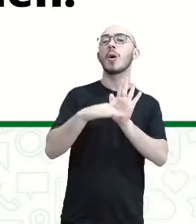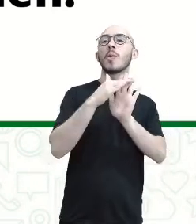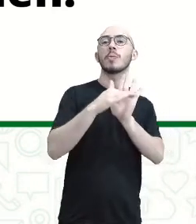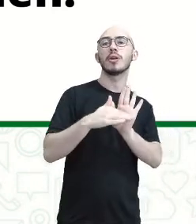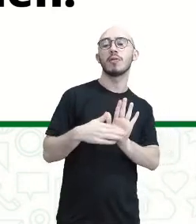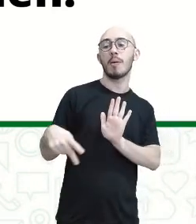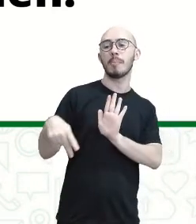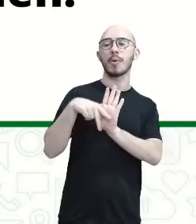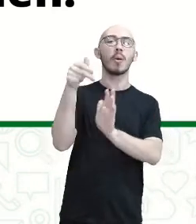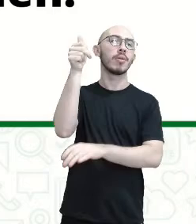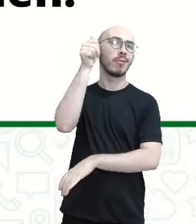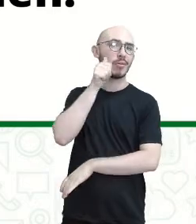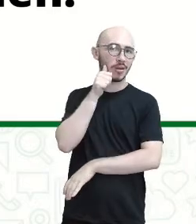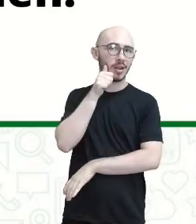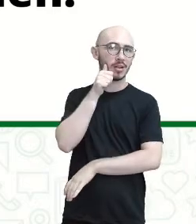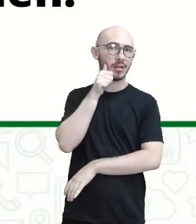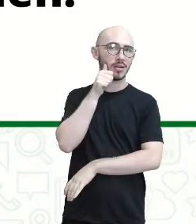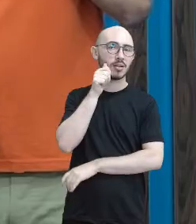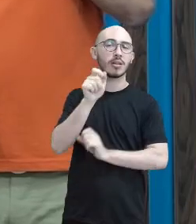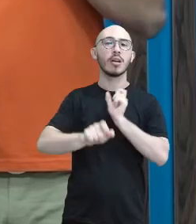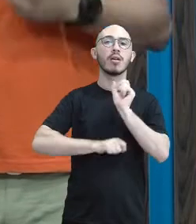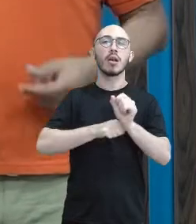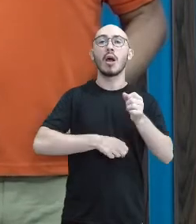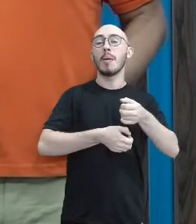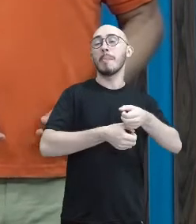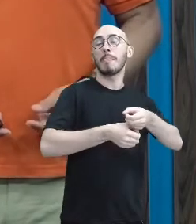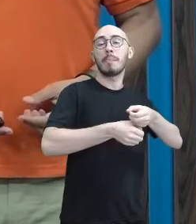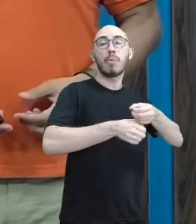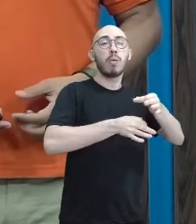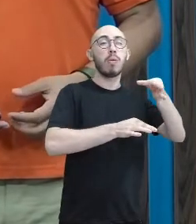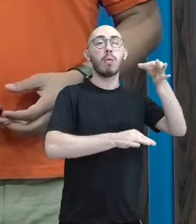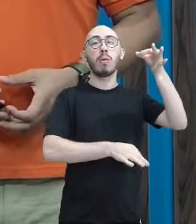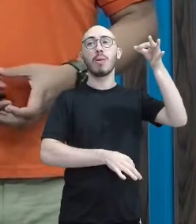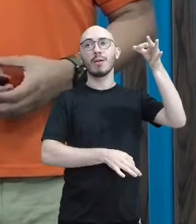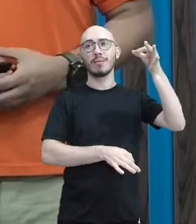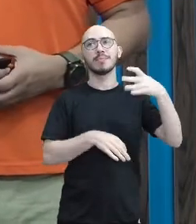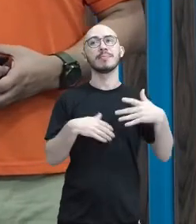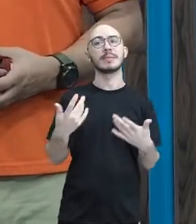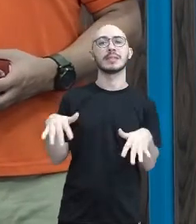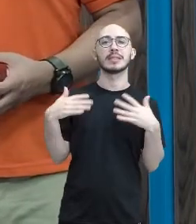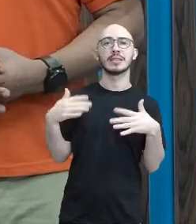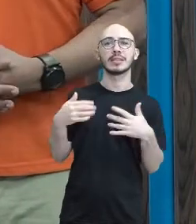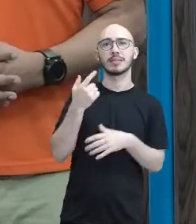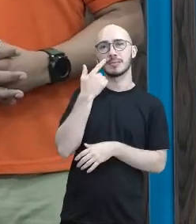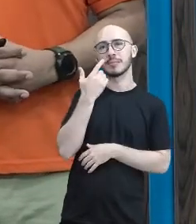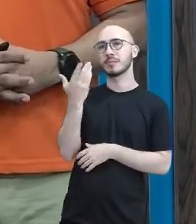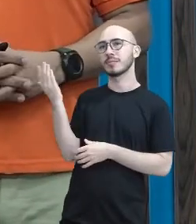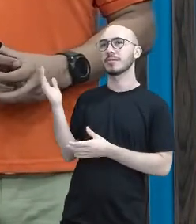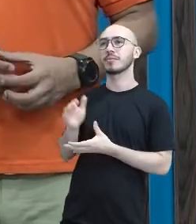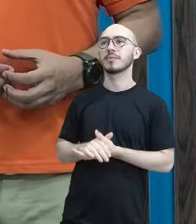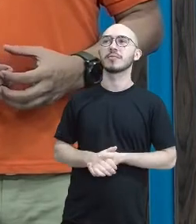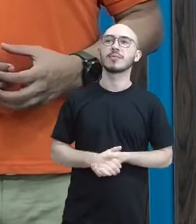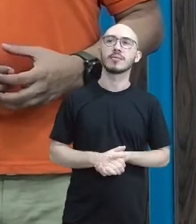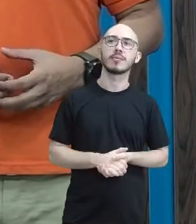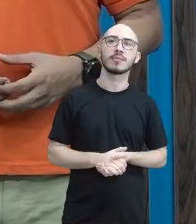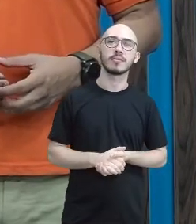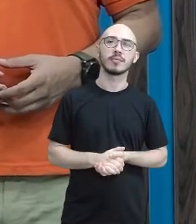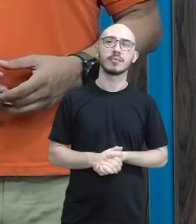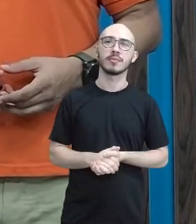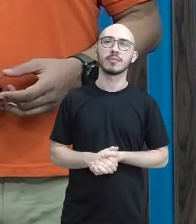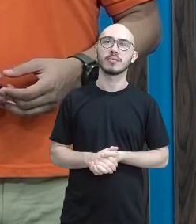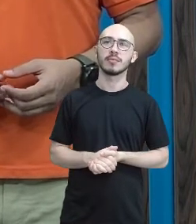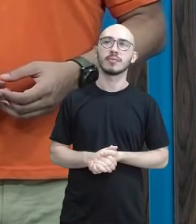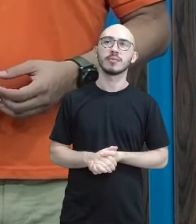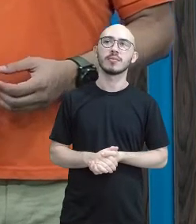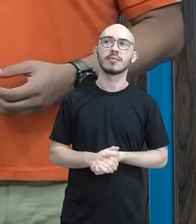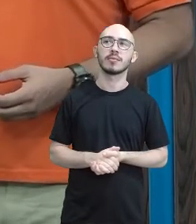ó, gigantesco, Jesus. Tem que botar uma escada para subir. Brincadeira aí, velho. Manual, how to understand men.